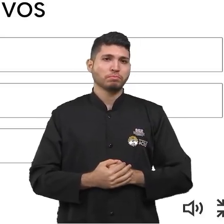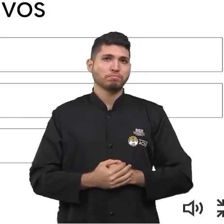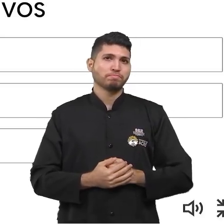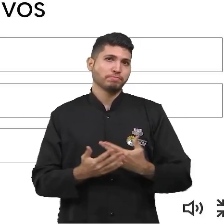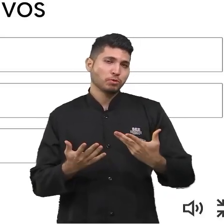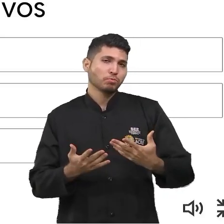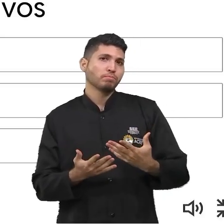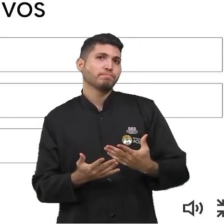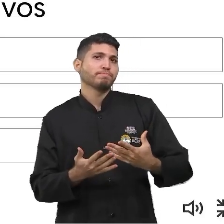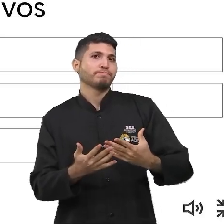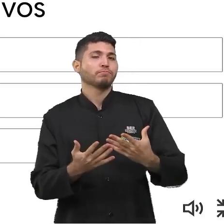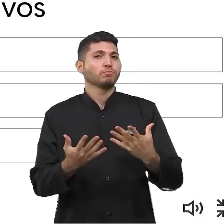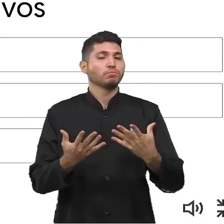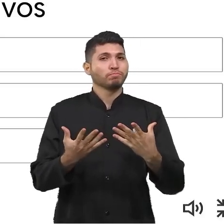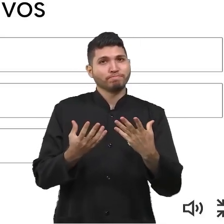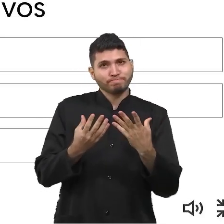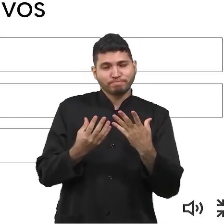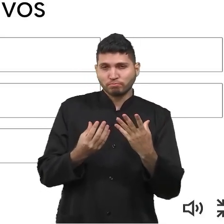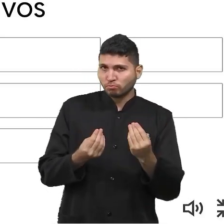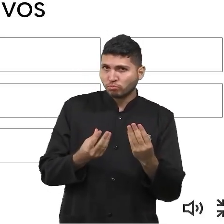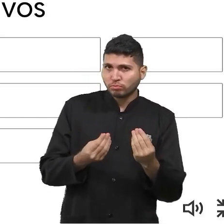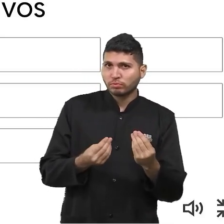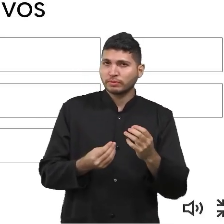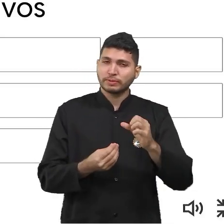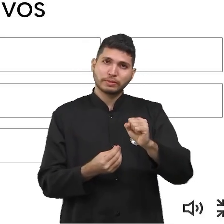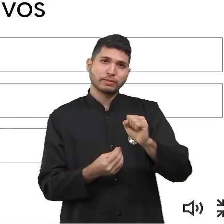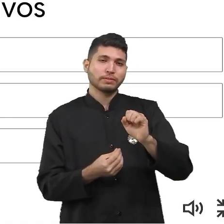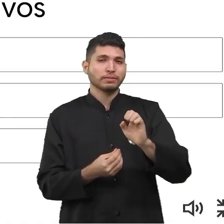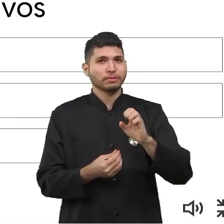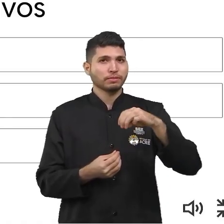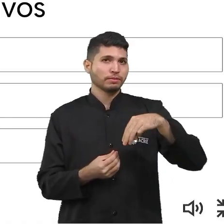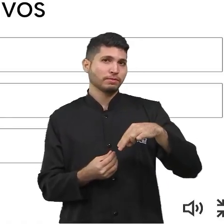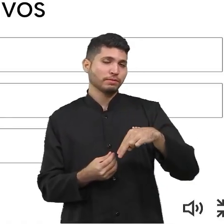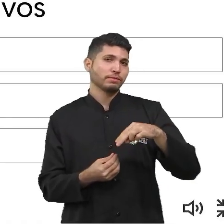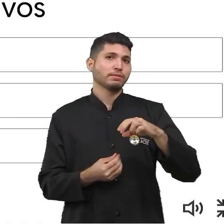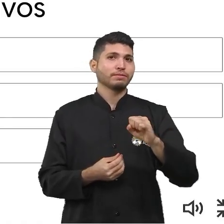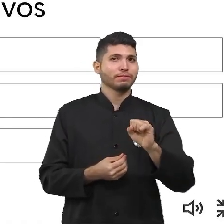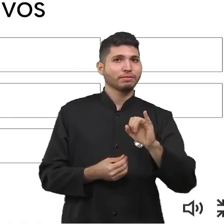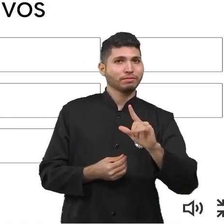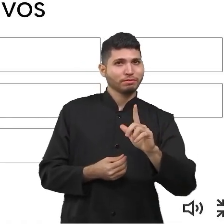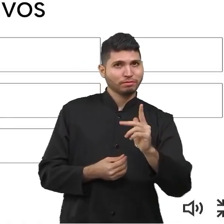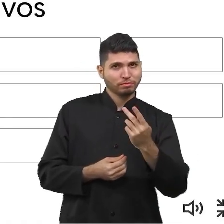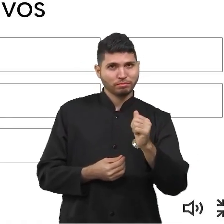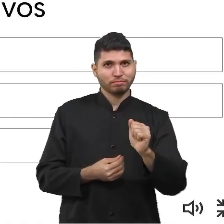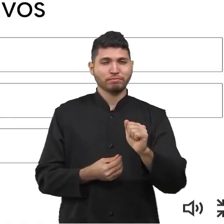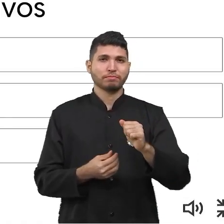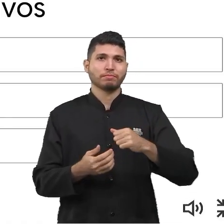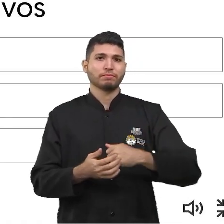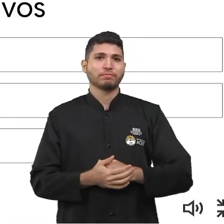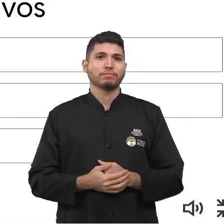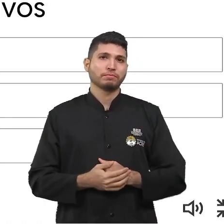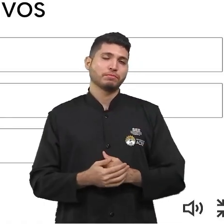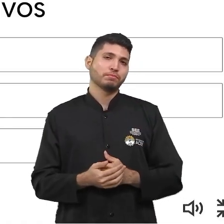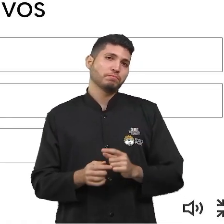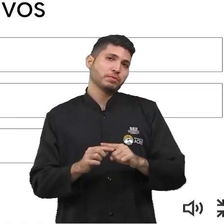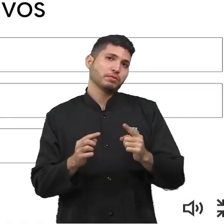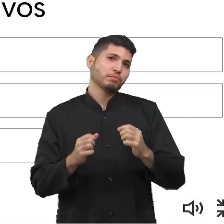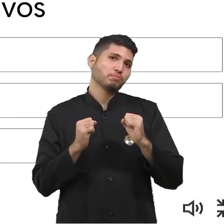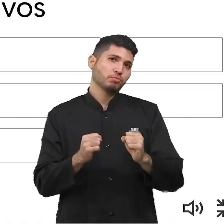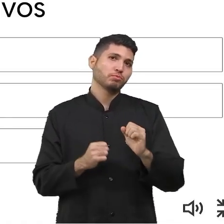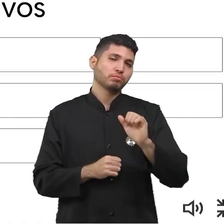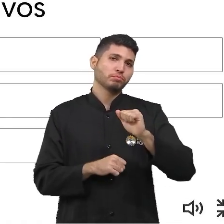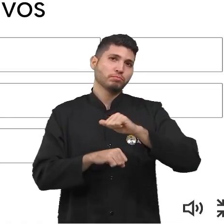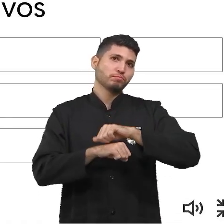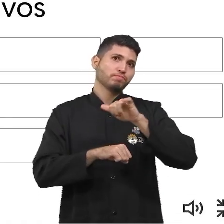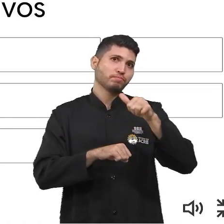Então, eu estou dizendo que as mágicas do mágico. Então, as mágicas, nesse caso, é um substantivo. Mas também pode ser adjetivo. Se eu dizer